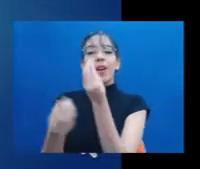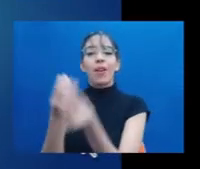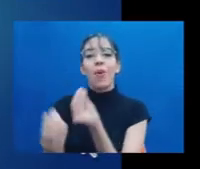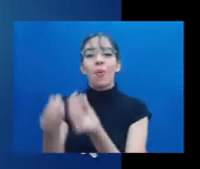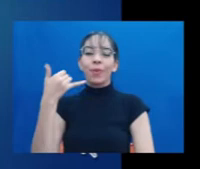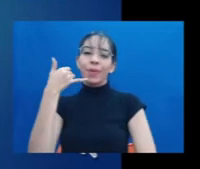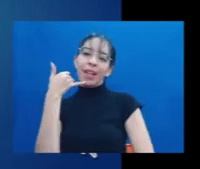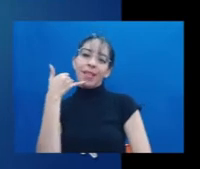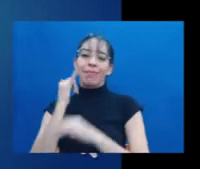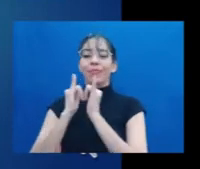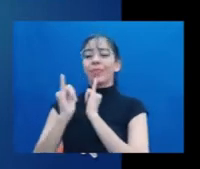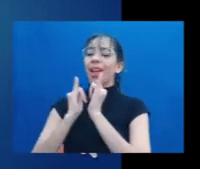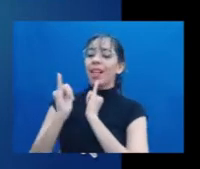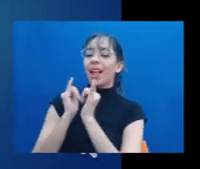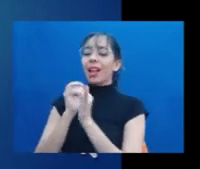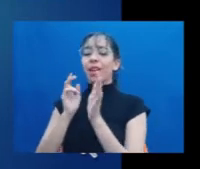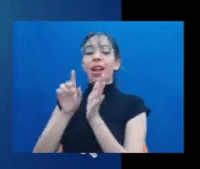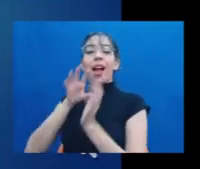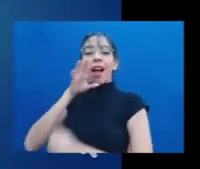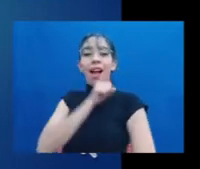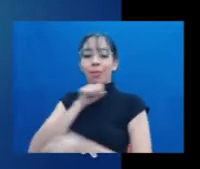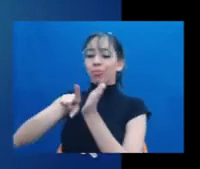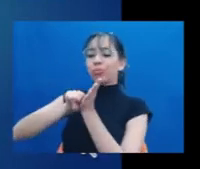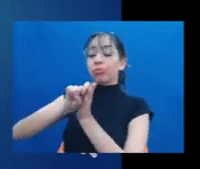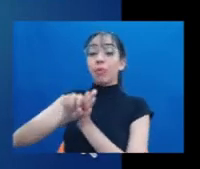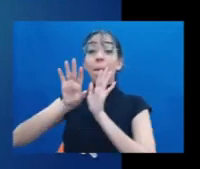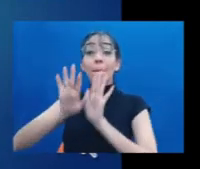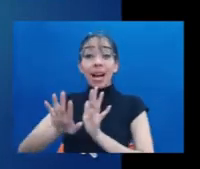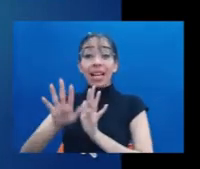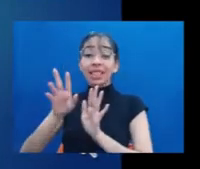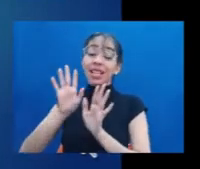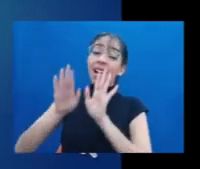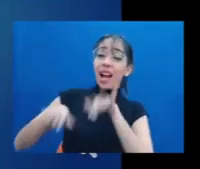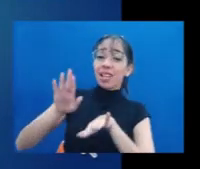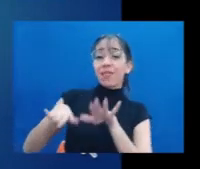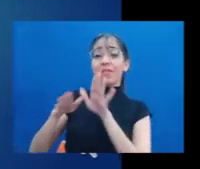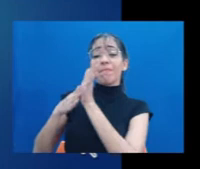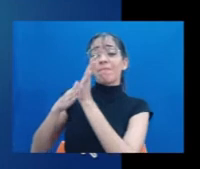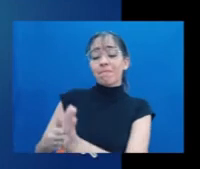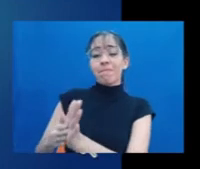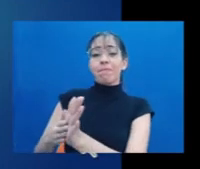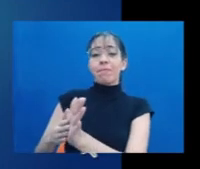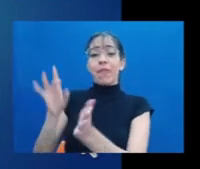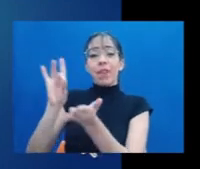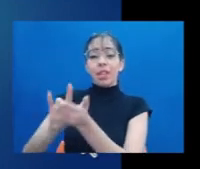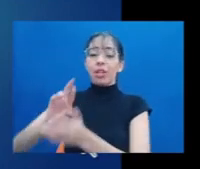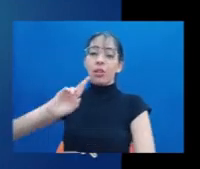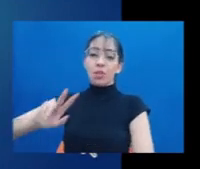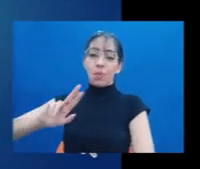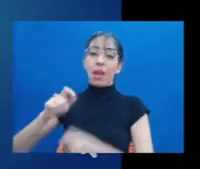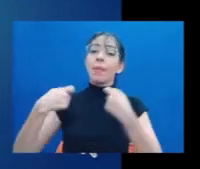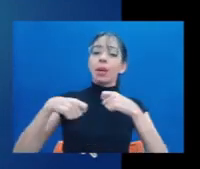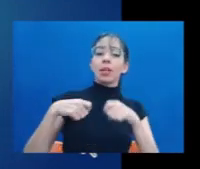quando querem consultar, obter uma informação. Entretanto, nem tudo que está na internet são informações fidedignas, informações confiáveis. Então, nós temos